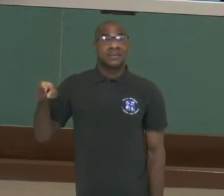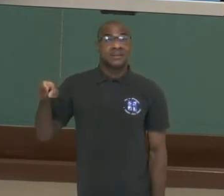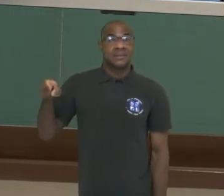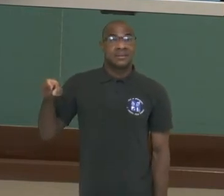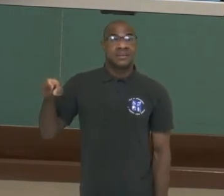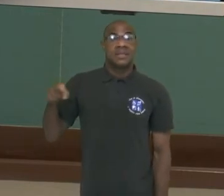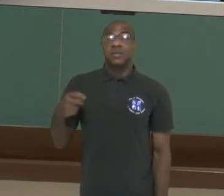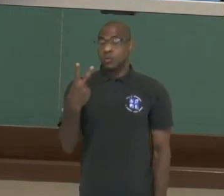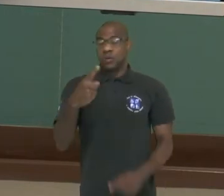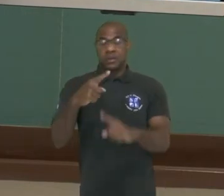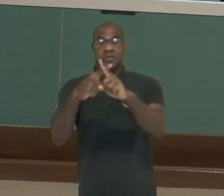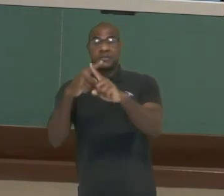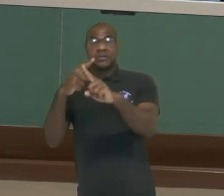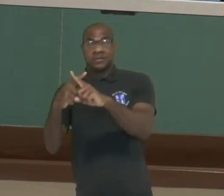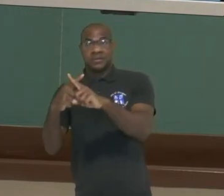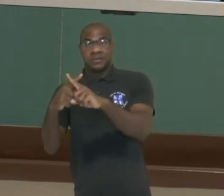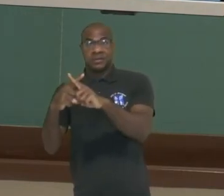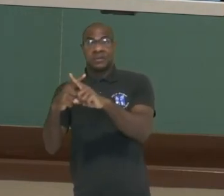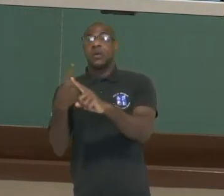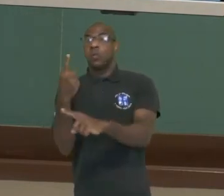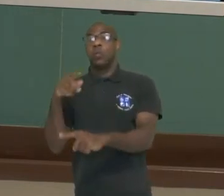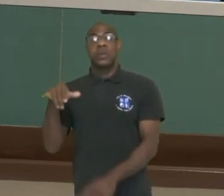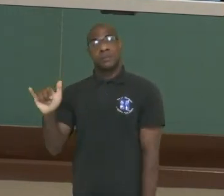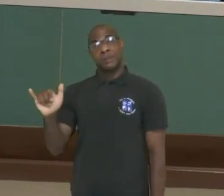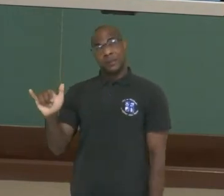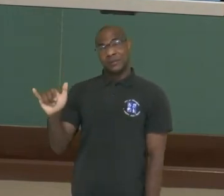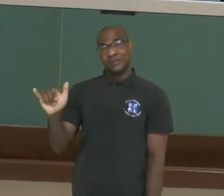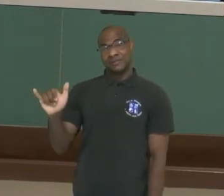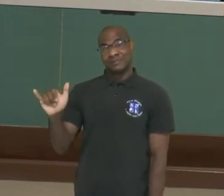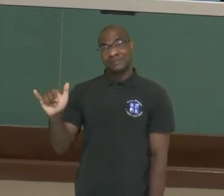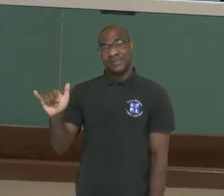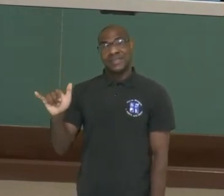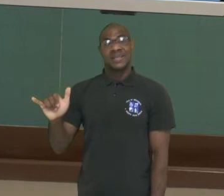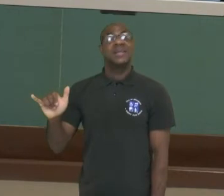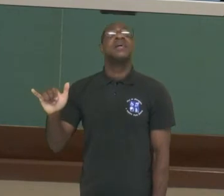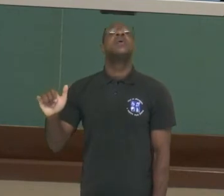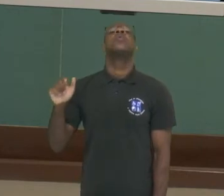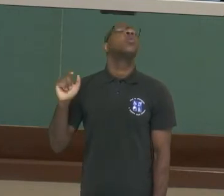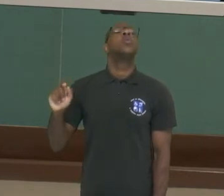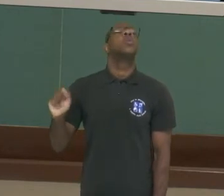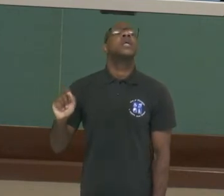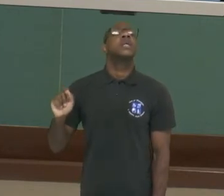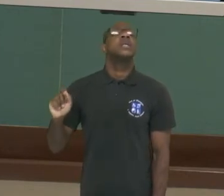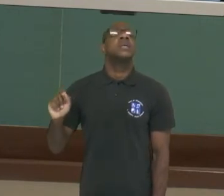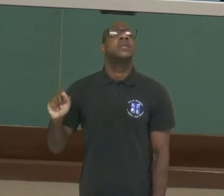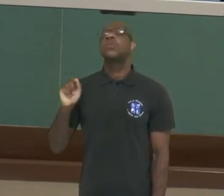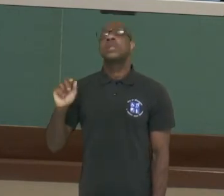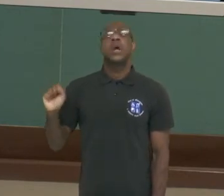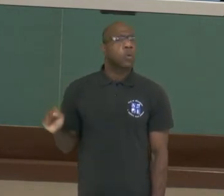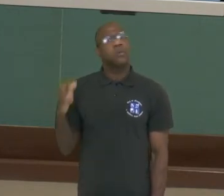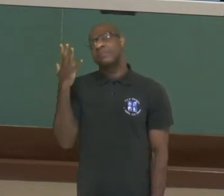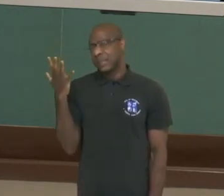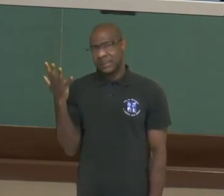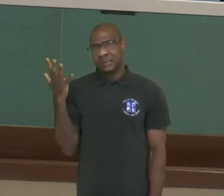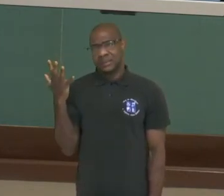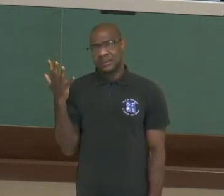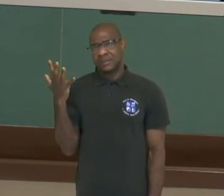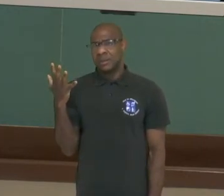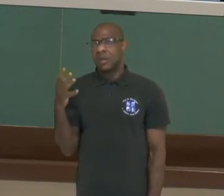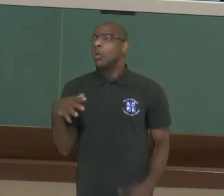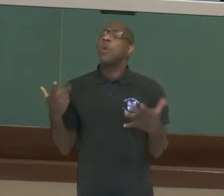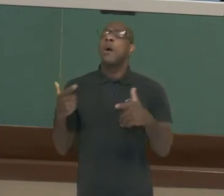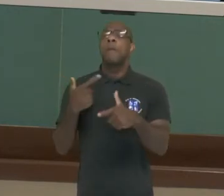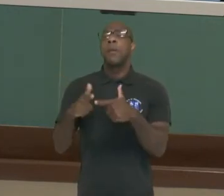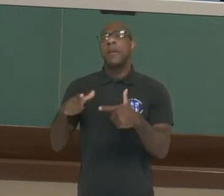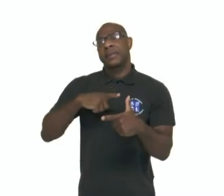com 2X e 1Y. O que isso afeta na vida desse indivíduo? Vamos